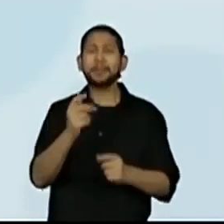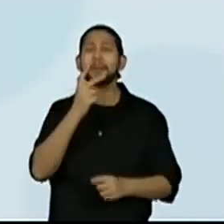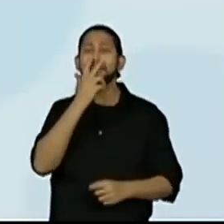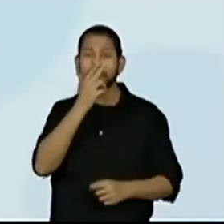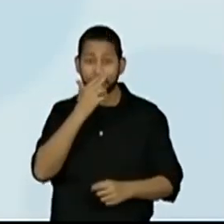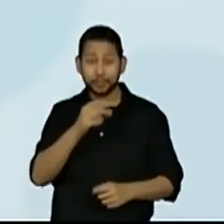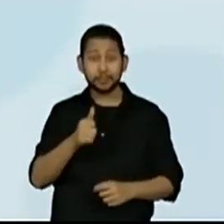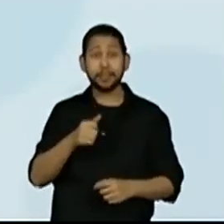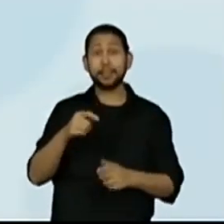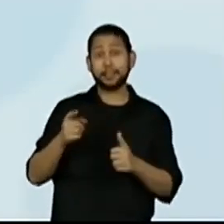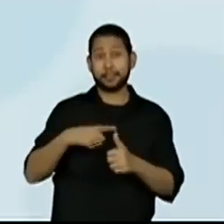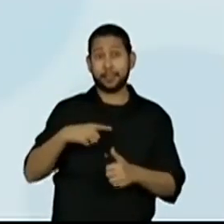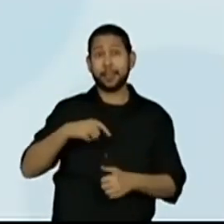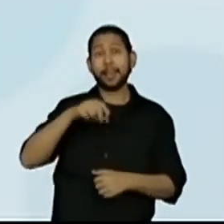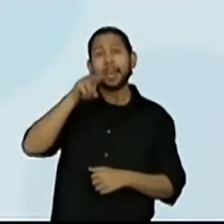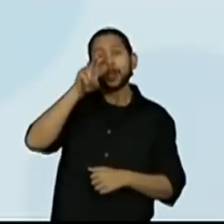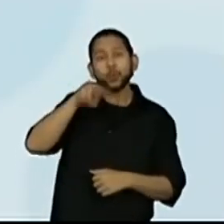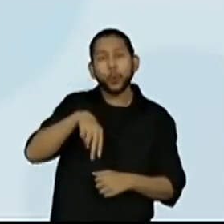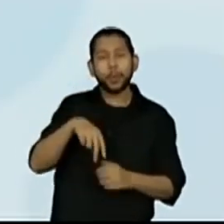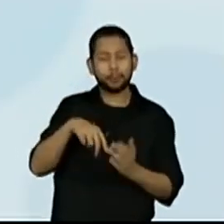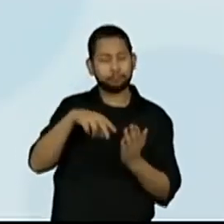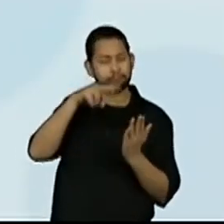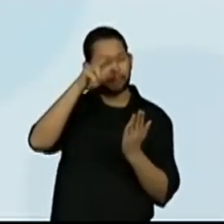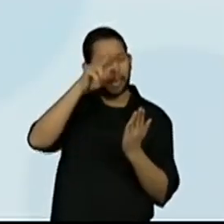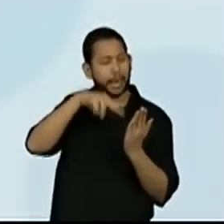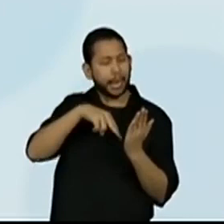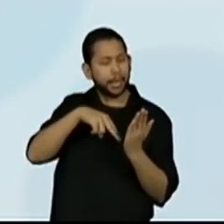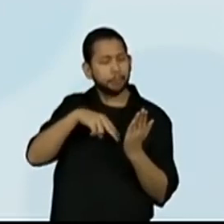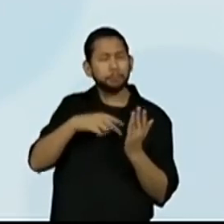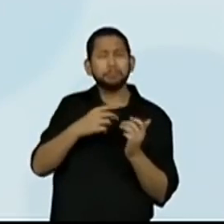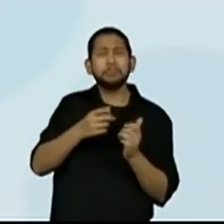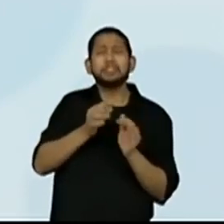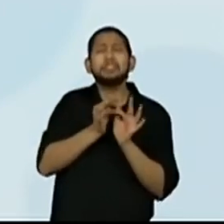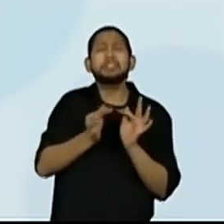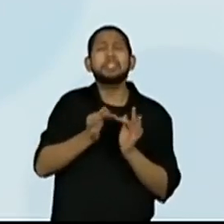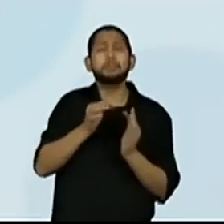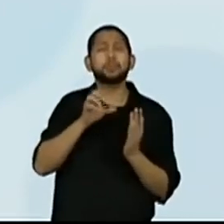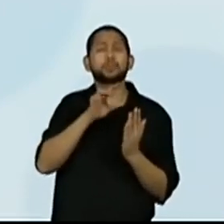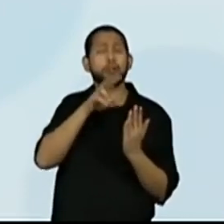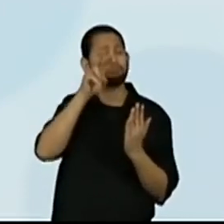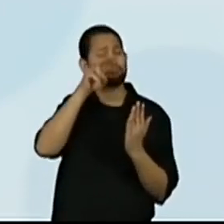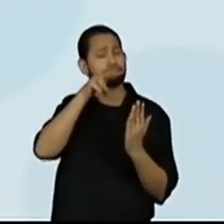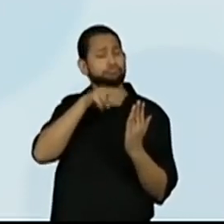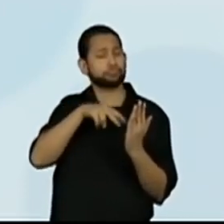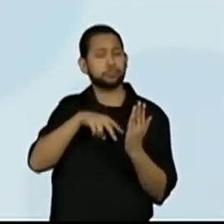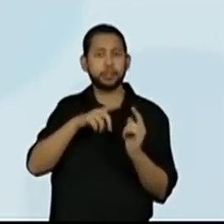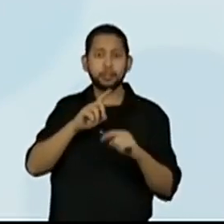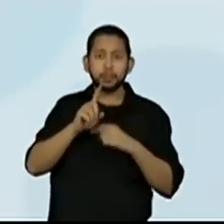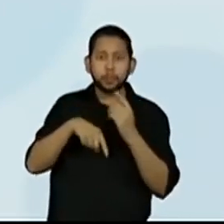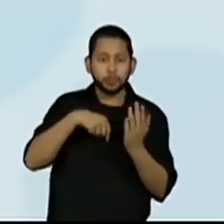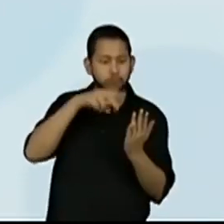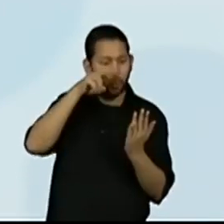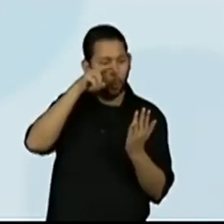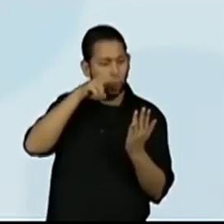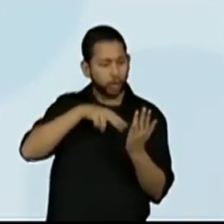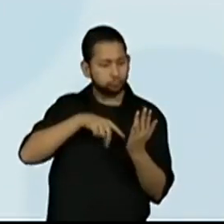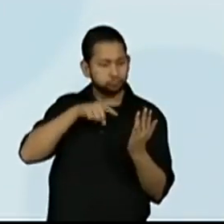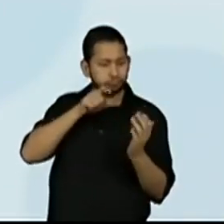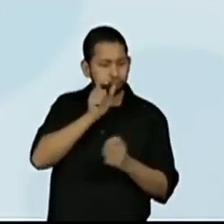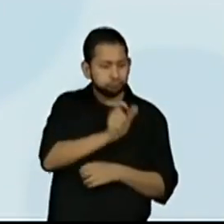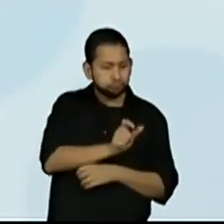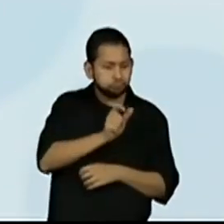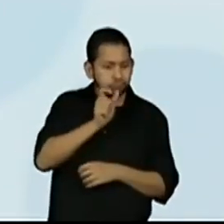leitura primária e leitura em profundidade. É como se eu estivesse